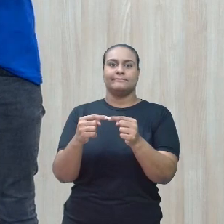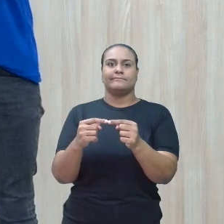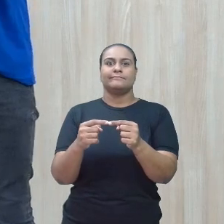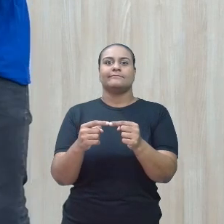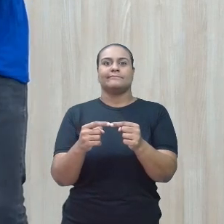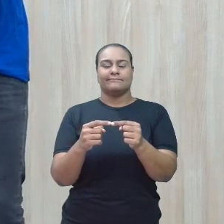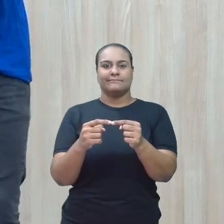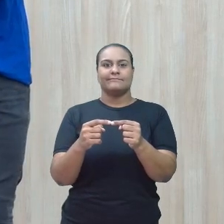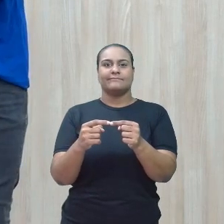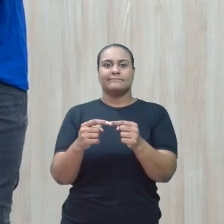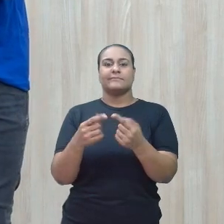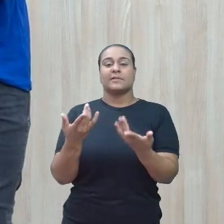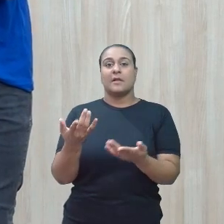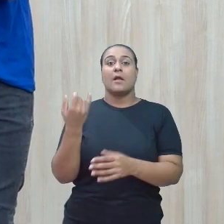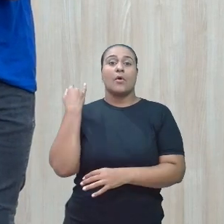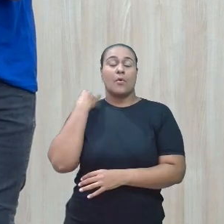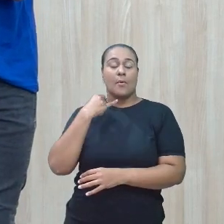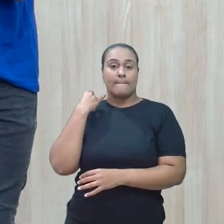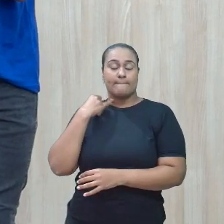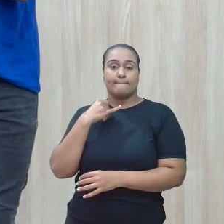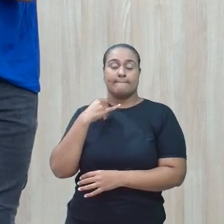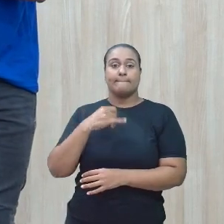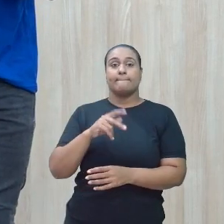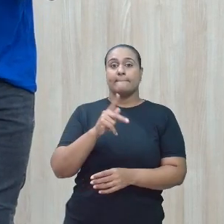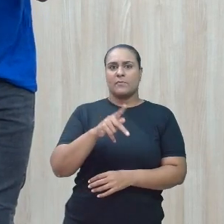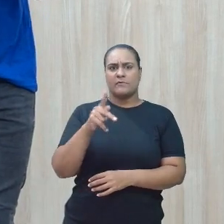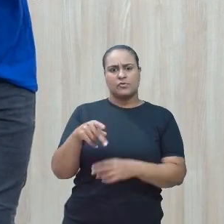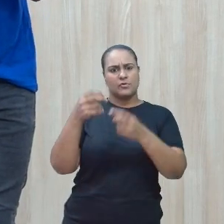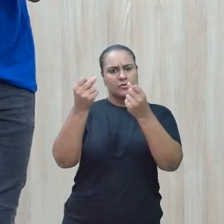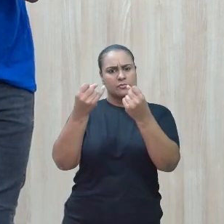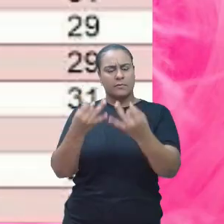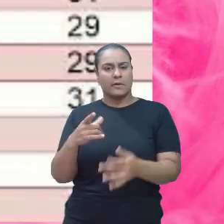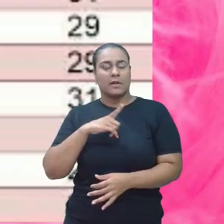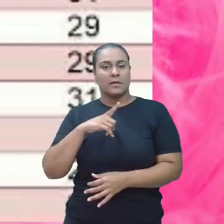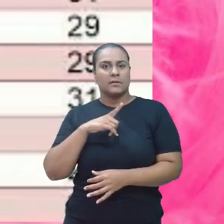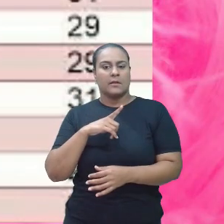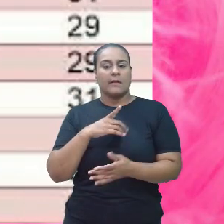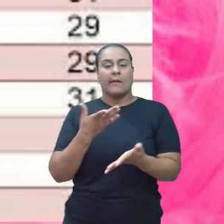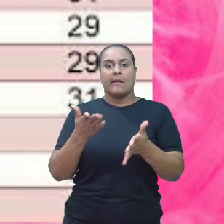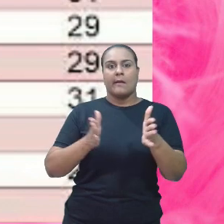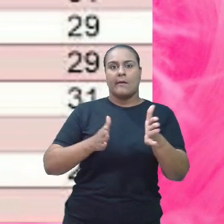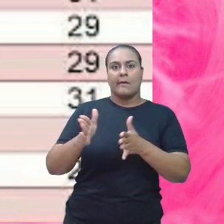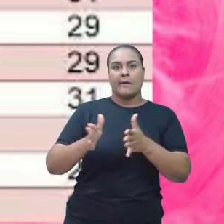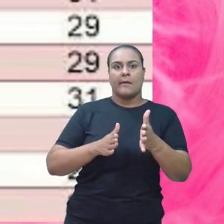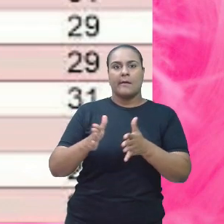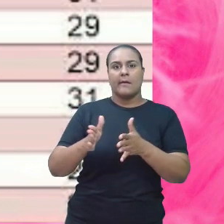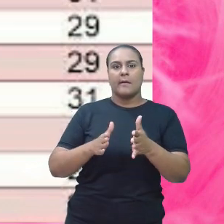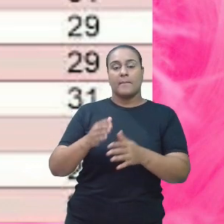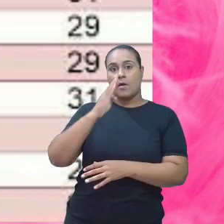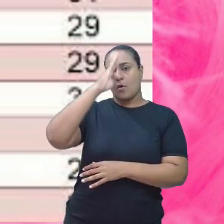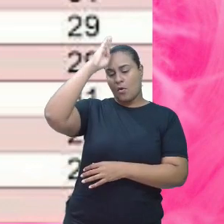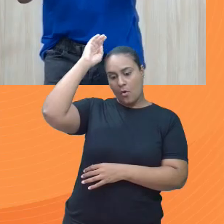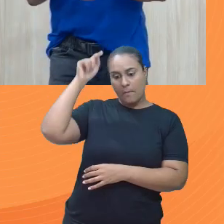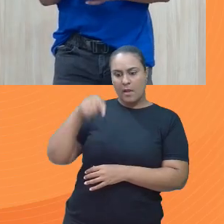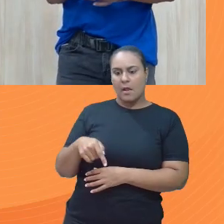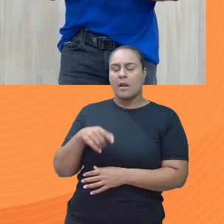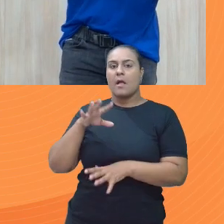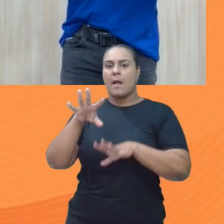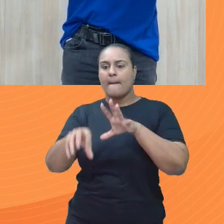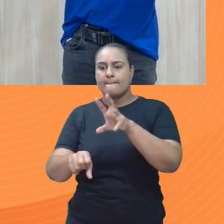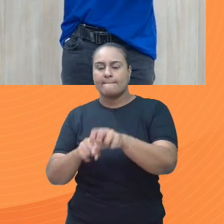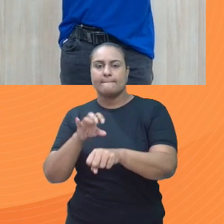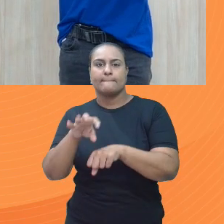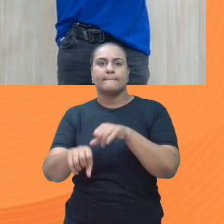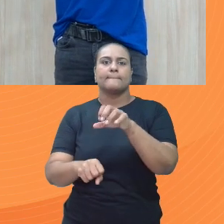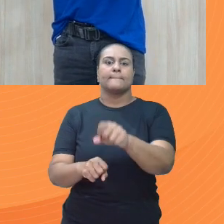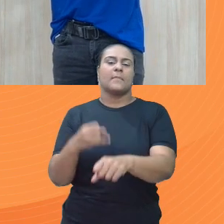da questão dos impostos, que você viu o professor acabar de falar agora aí, porque tinha uma época do mês que Roma ia lá e colhia todos os impostos, tá? E